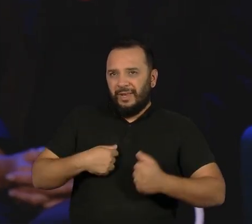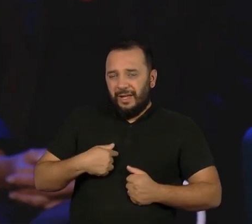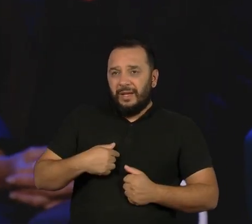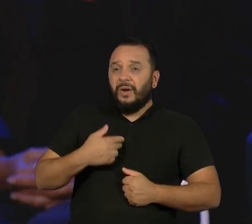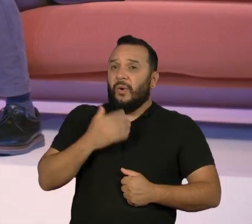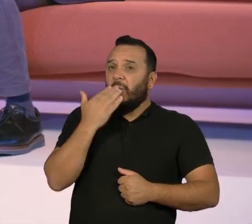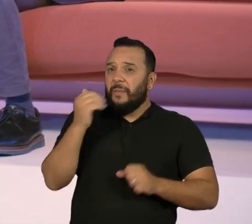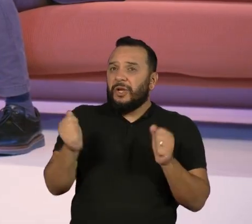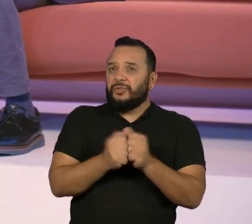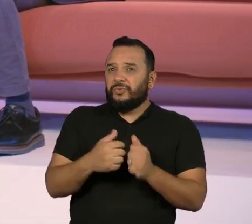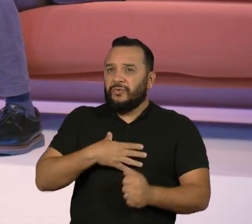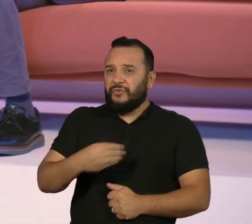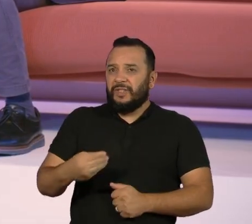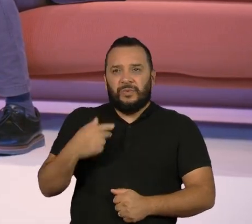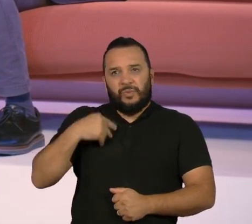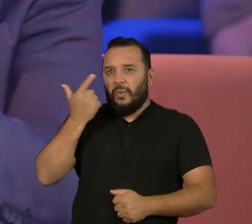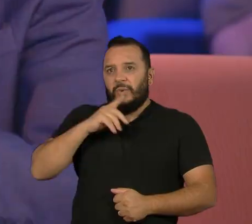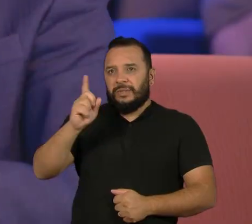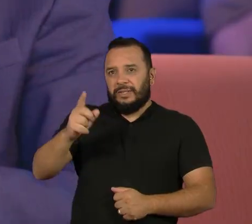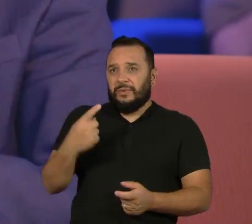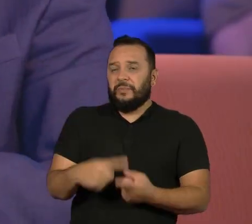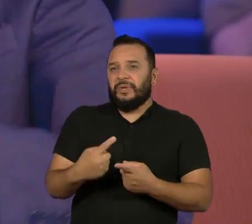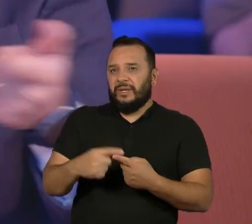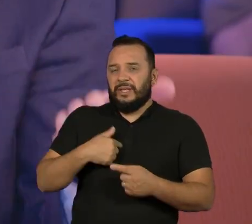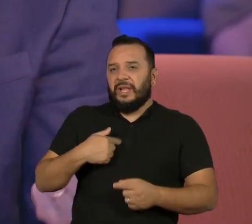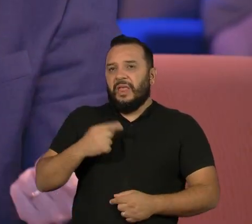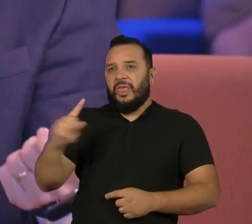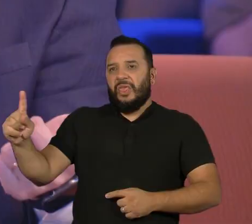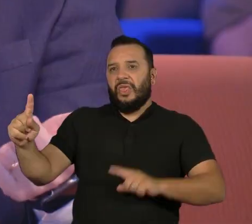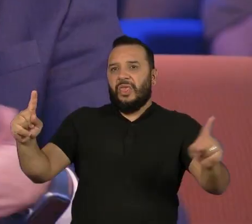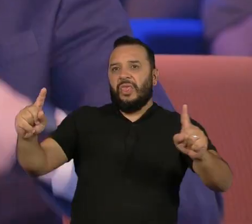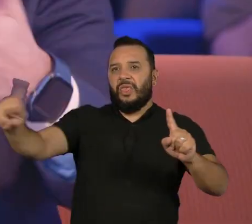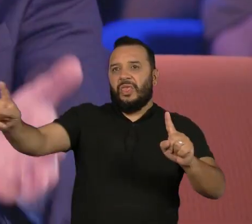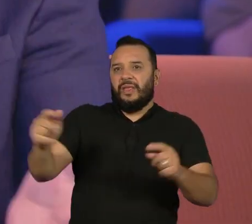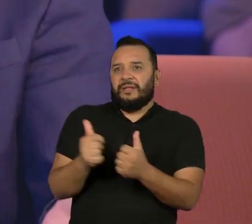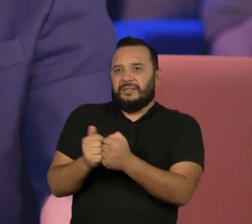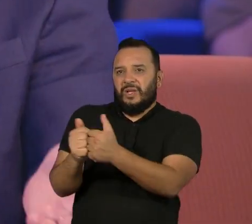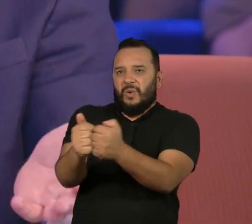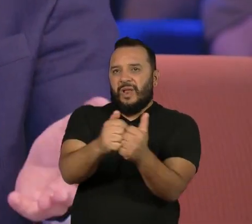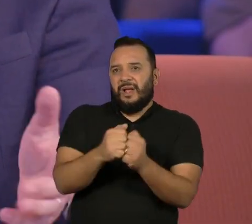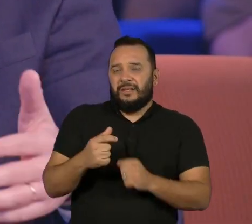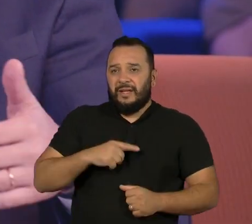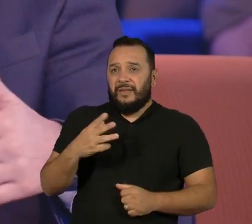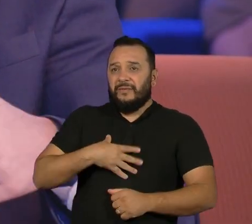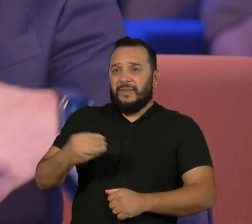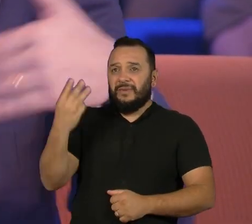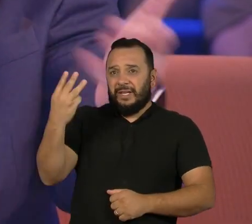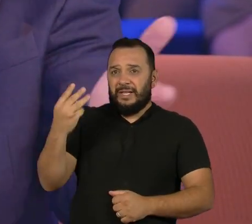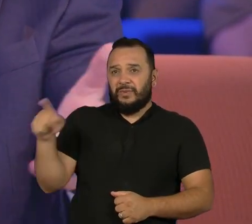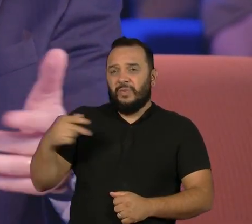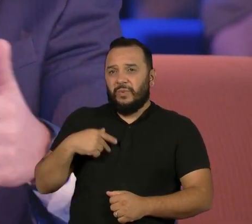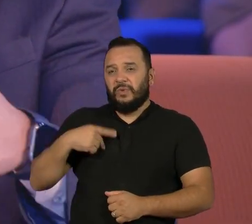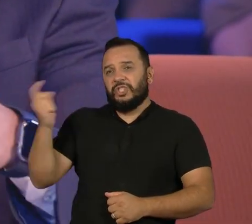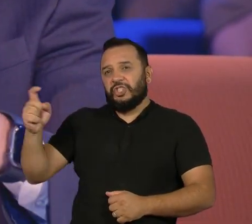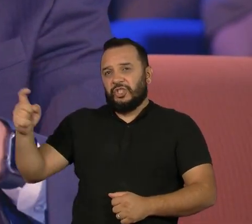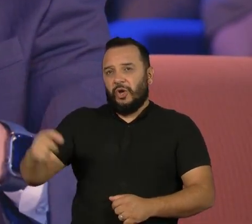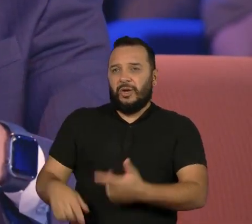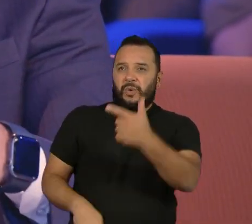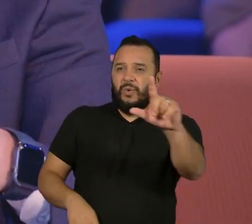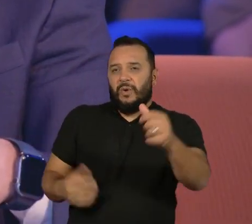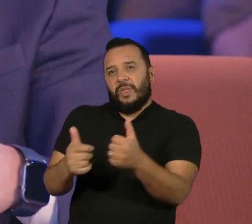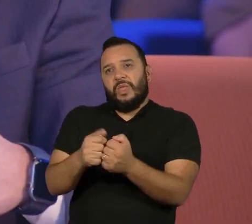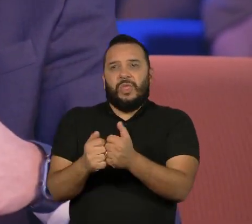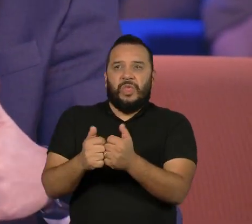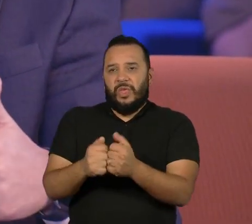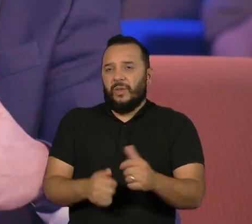jantar com meu filho, porque cada um fica no seu celular. Dos meus 3 filhos, um está no TikTok, outro está no jogo